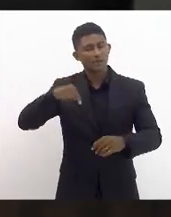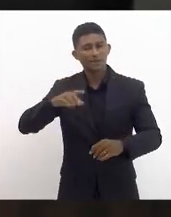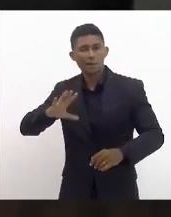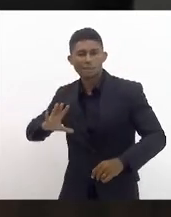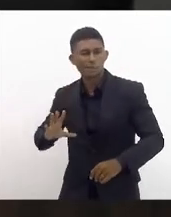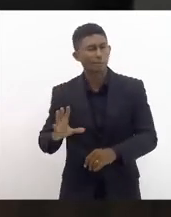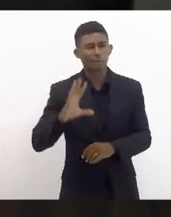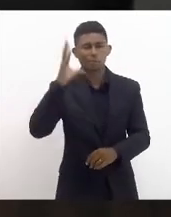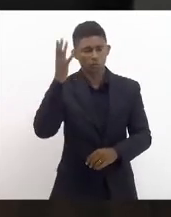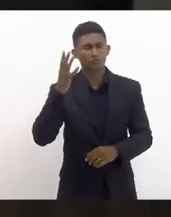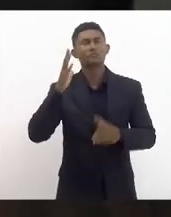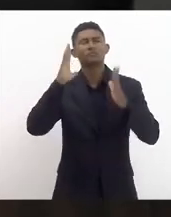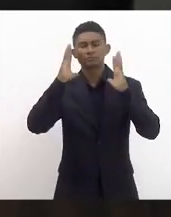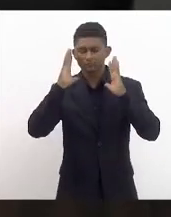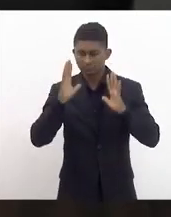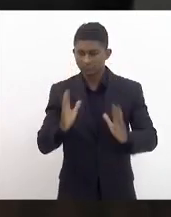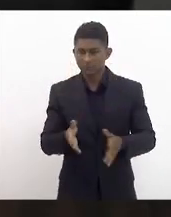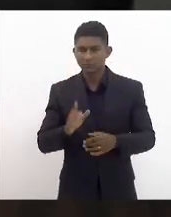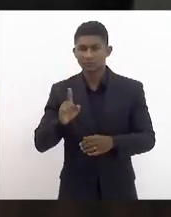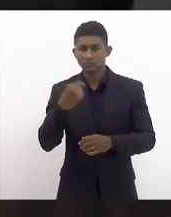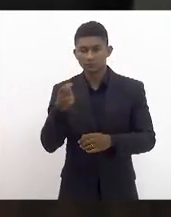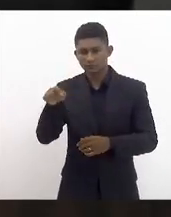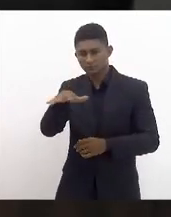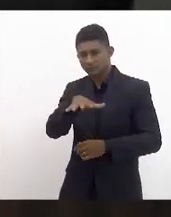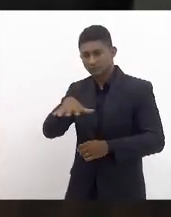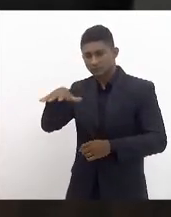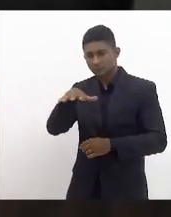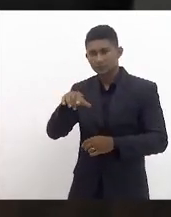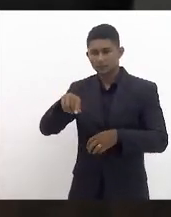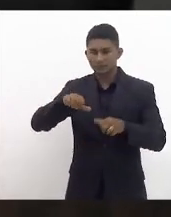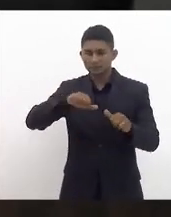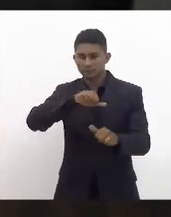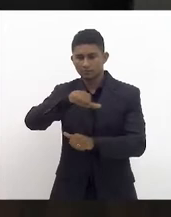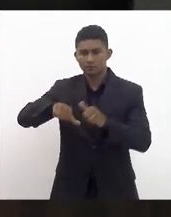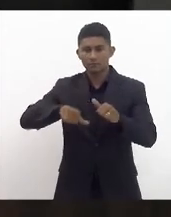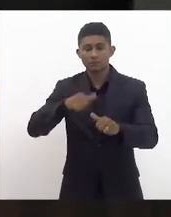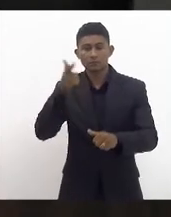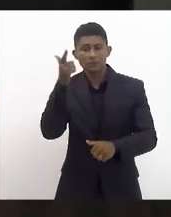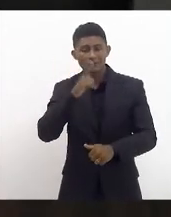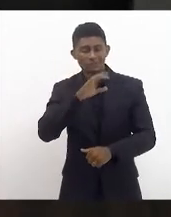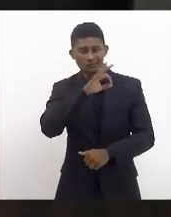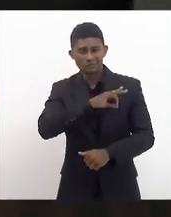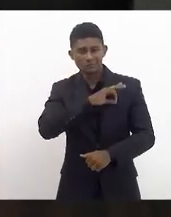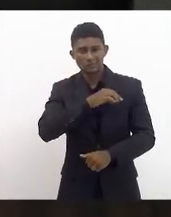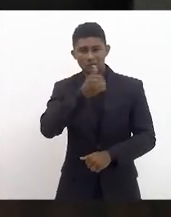nós pegarmos uma categoria e mudar de faixa, tem aumento de mais de 100% de salário.